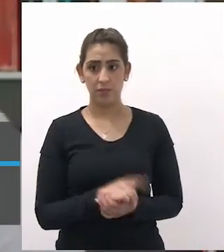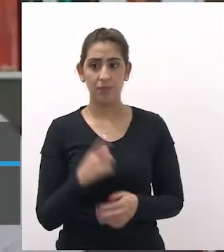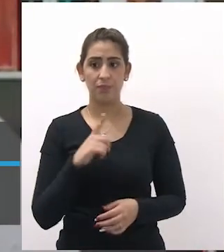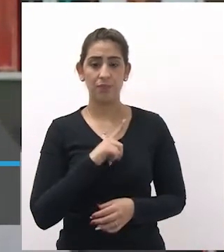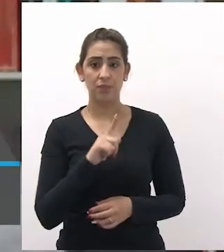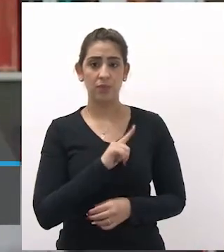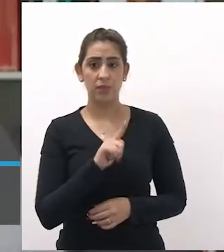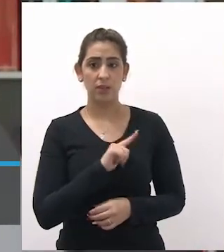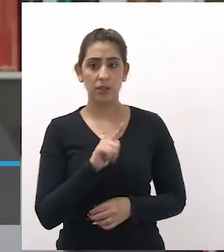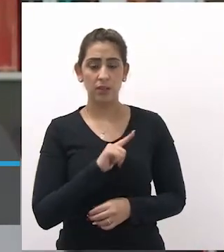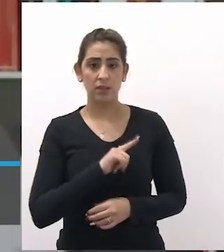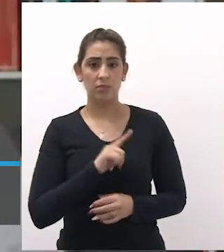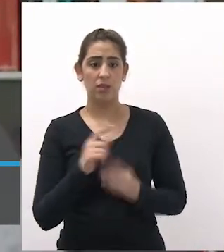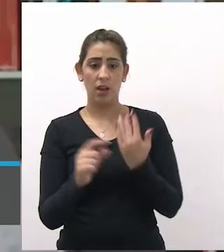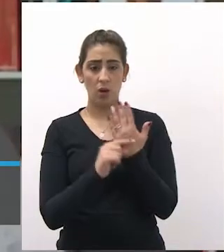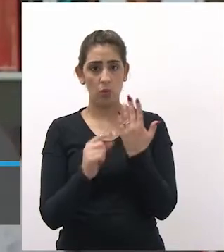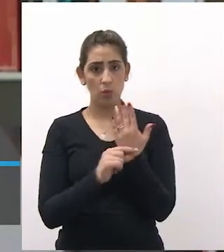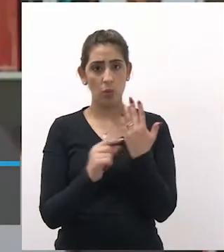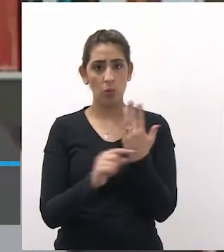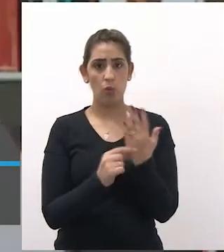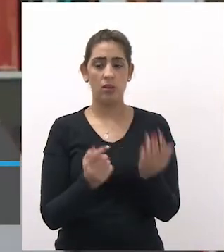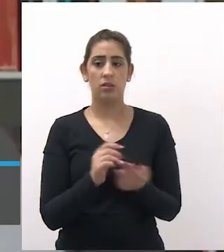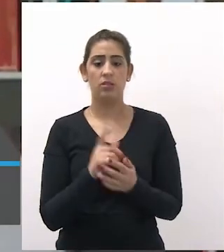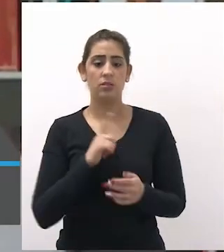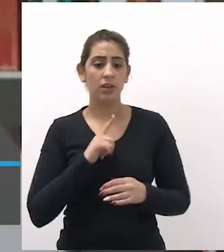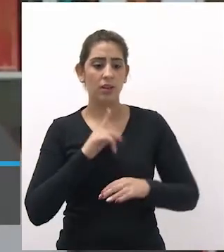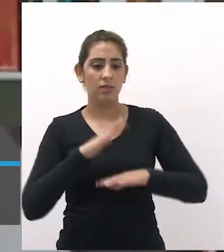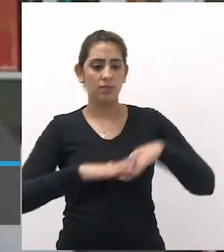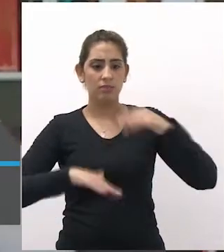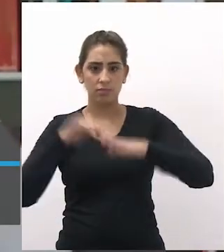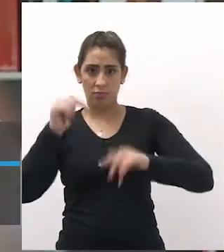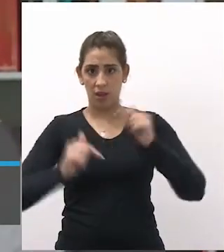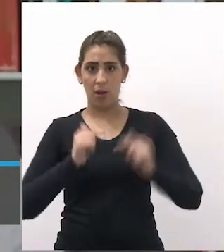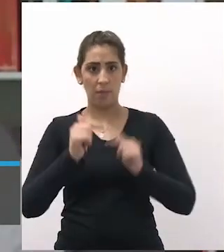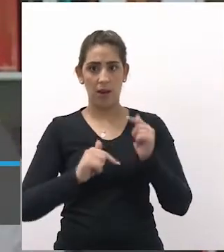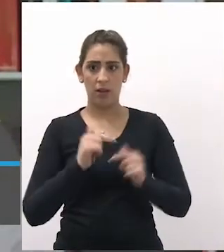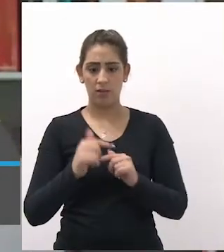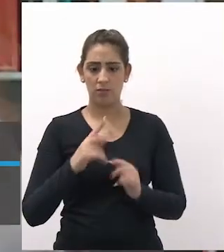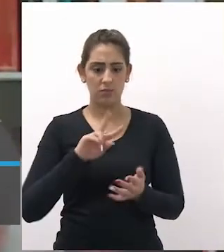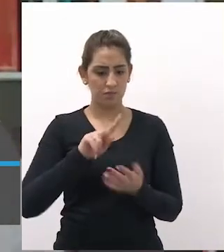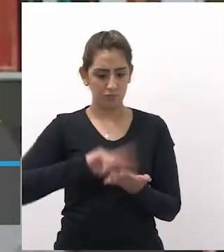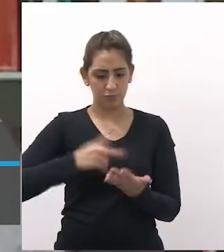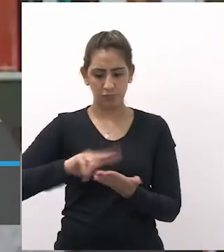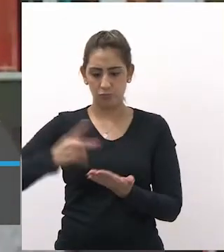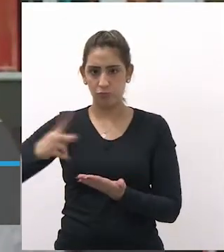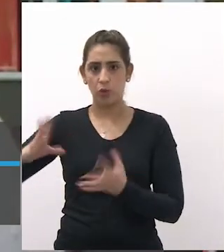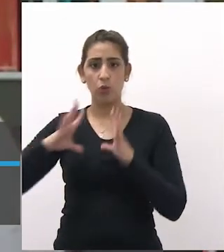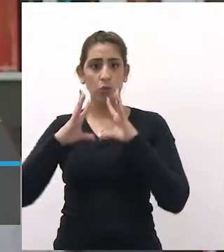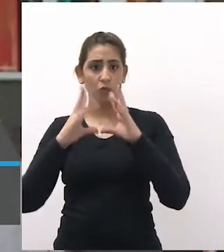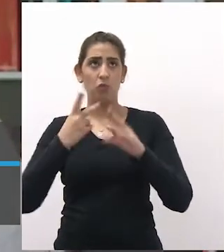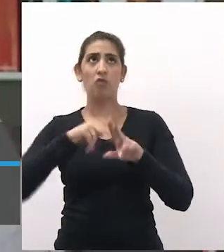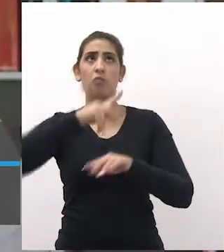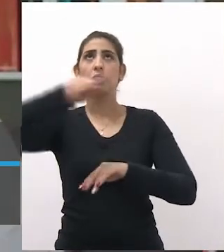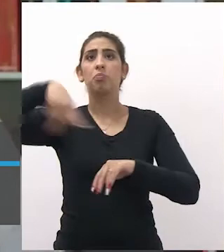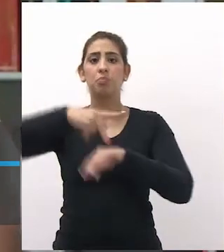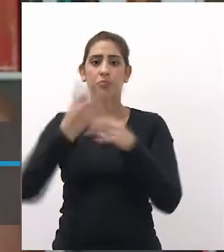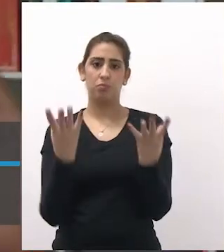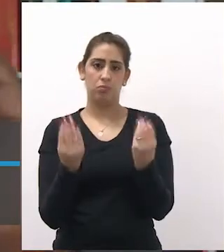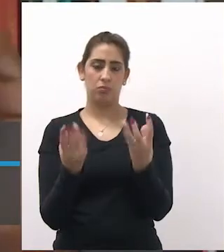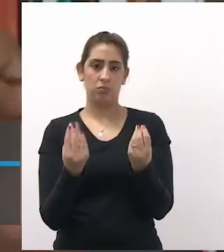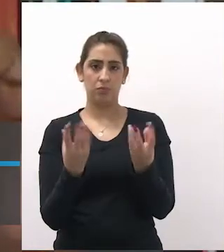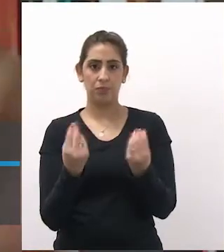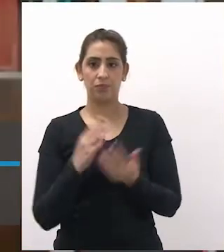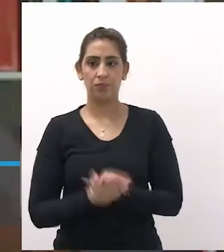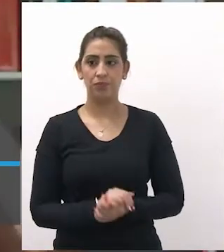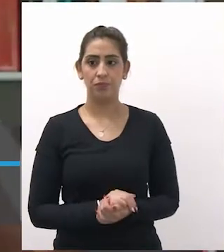por exemplo, Carolina Maria de Jesus, que tem a obra traduzida em vários países até hoje. E aí, a gente só